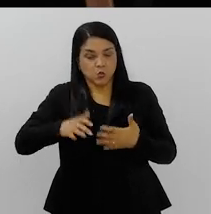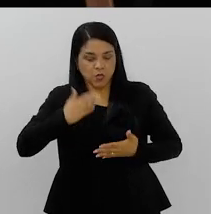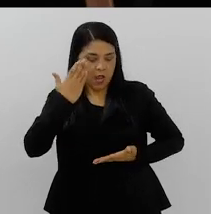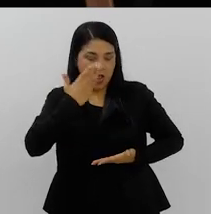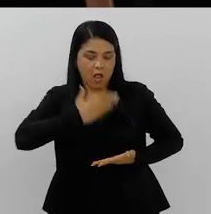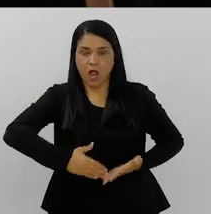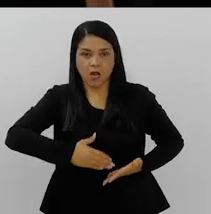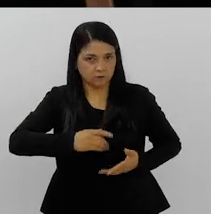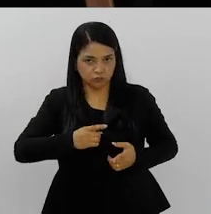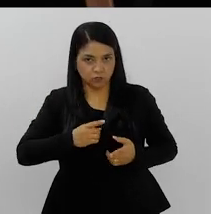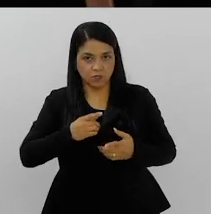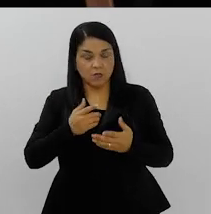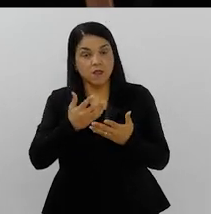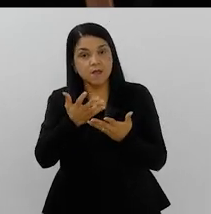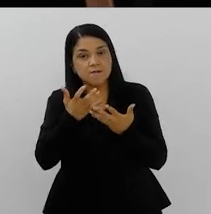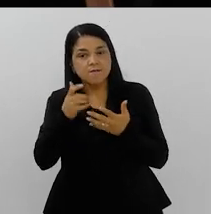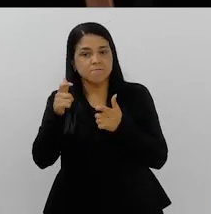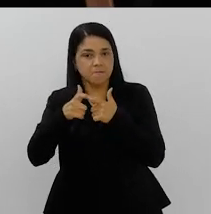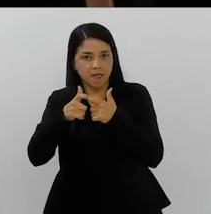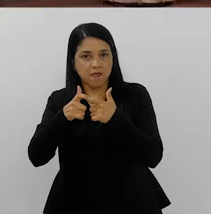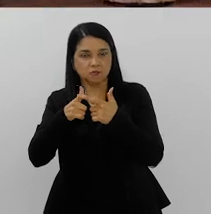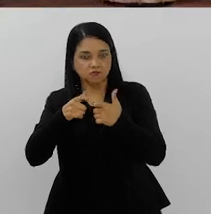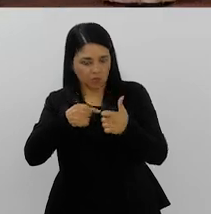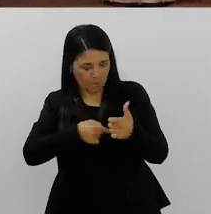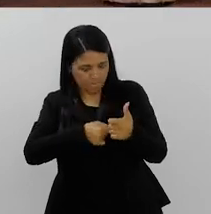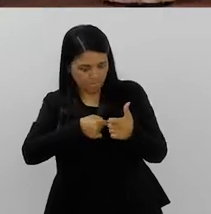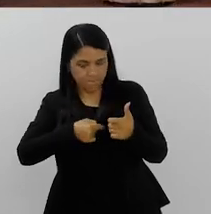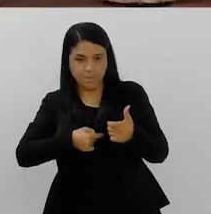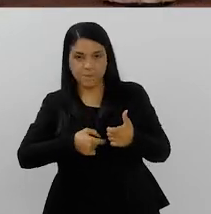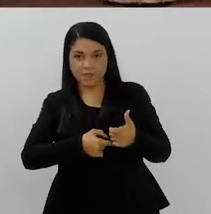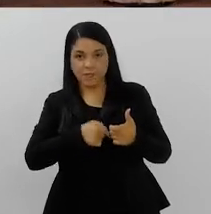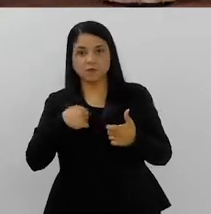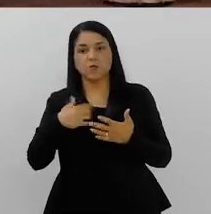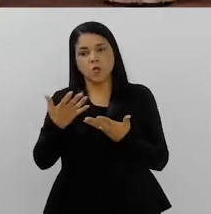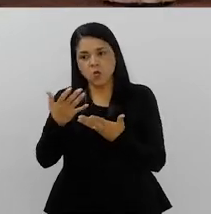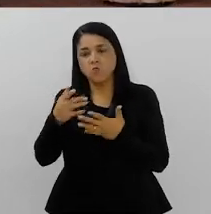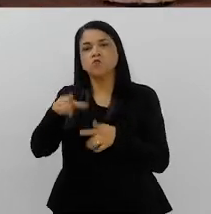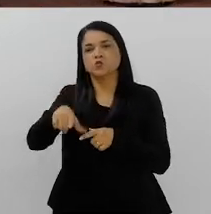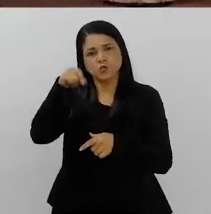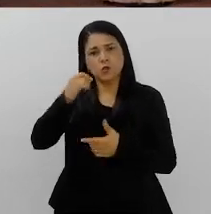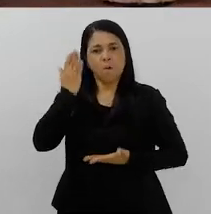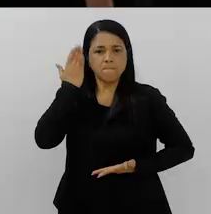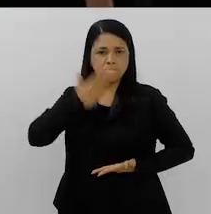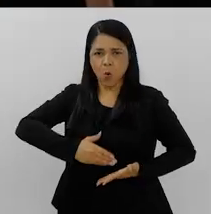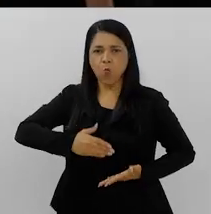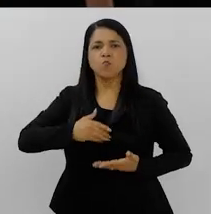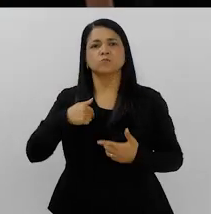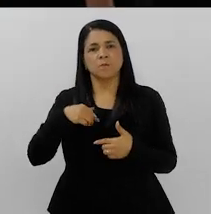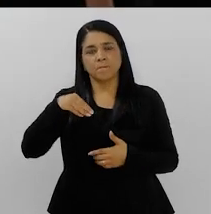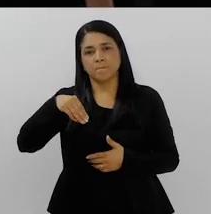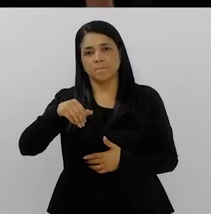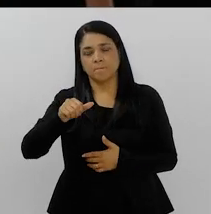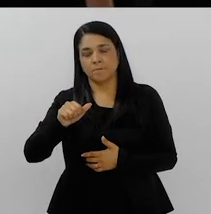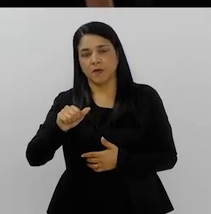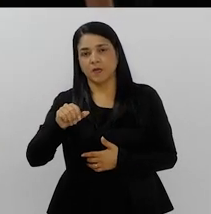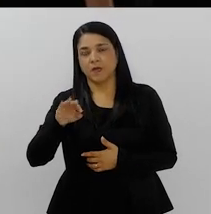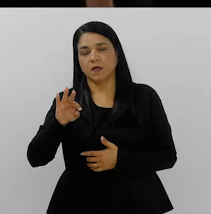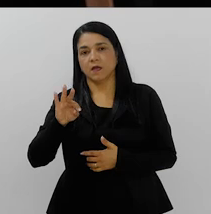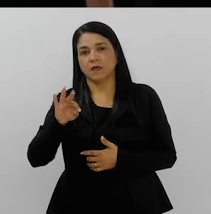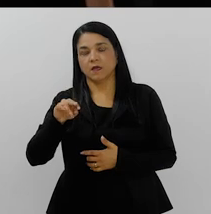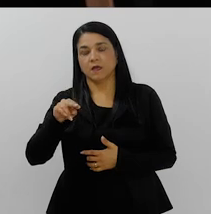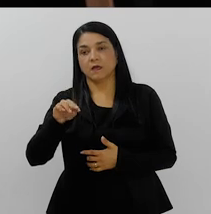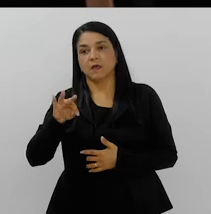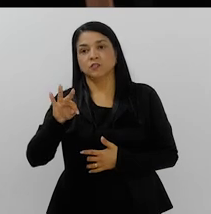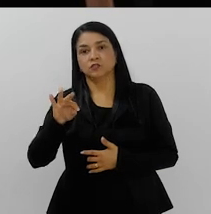ele não queria fazer a retirada total da mão a mastectomia eu optei pela mastectomia fiz a mastectomia radical né e